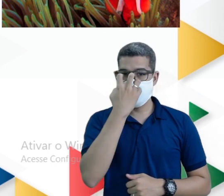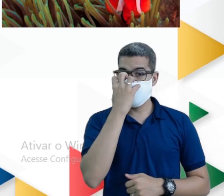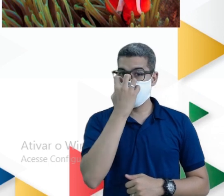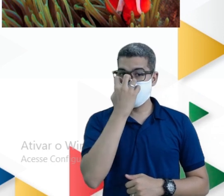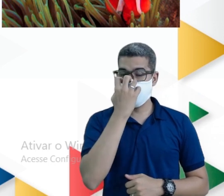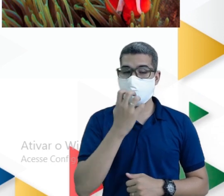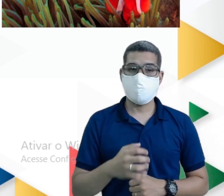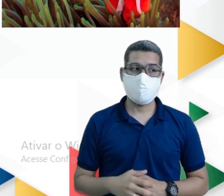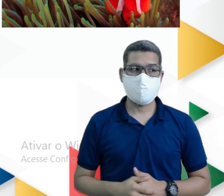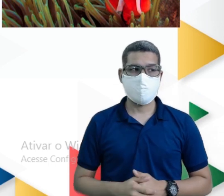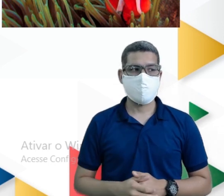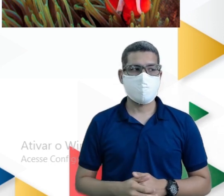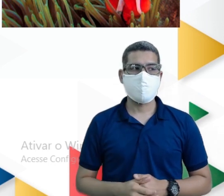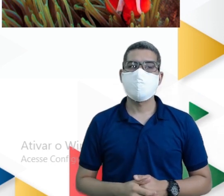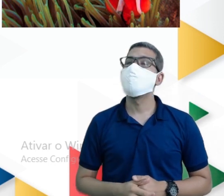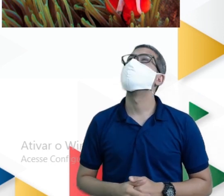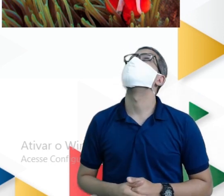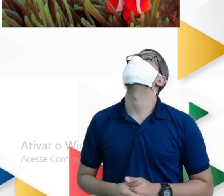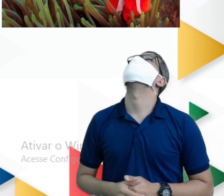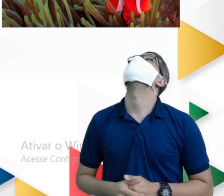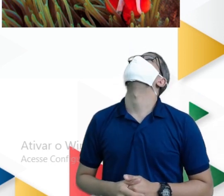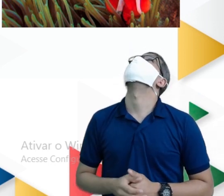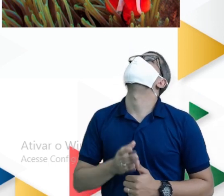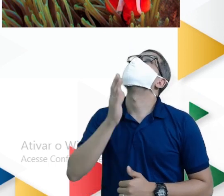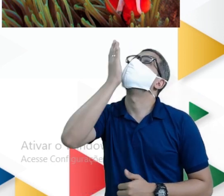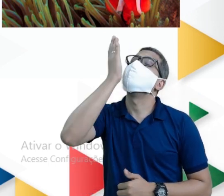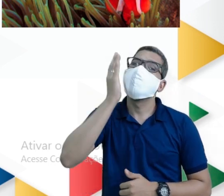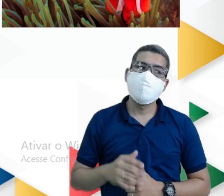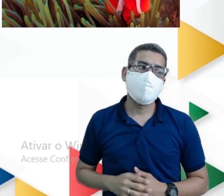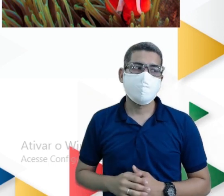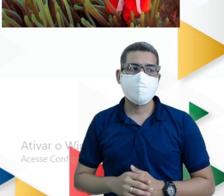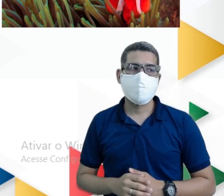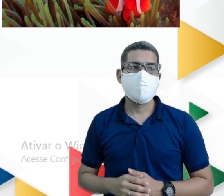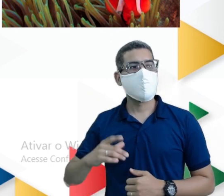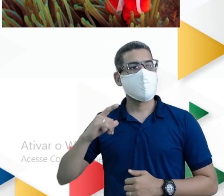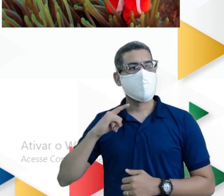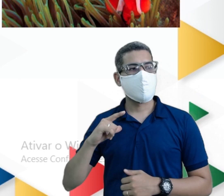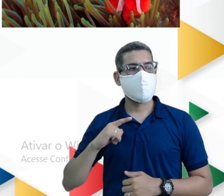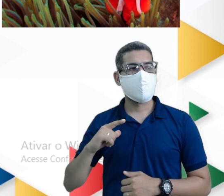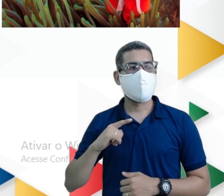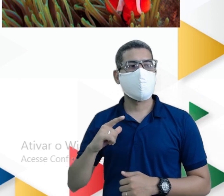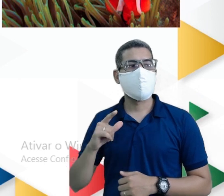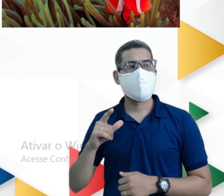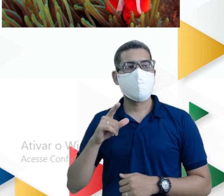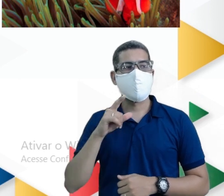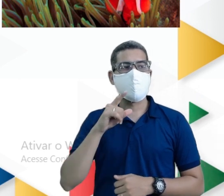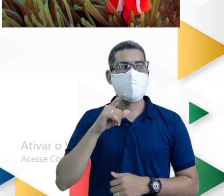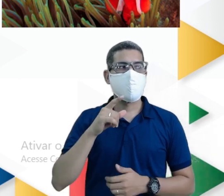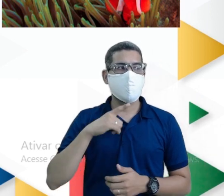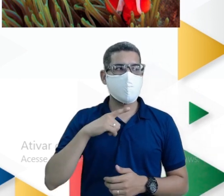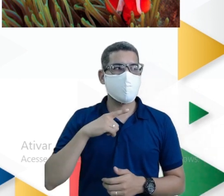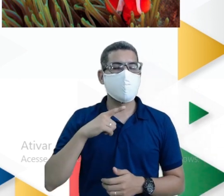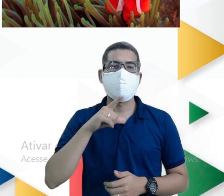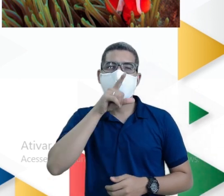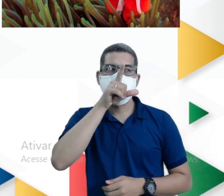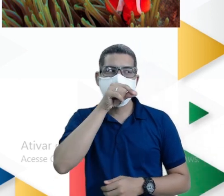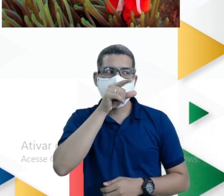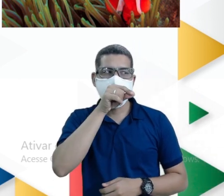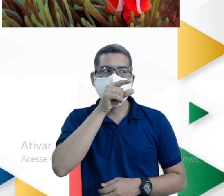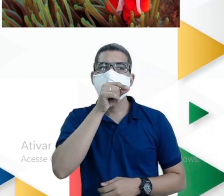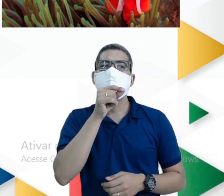o segundo, o resto de alimentos, né? Que a gente tem aí no caso de pássaros que irão